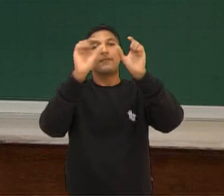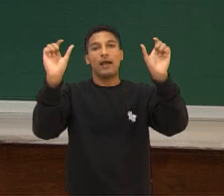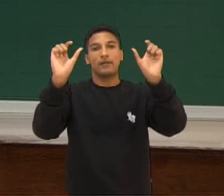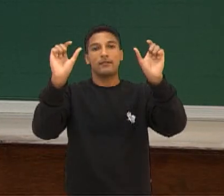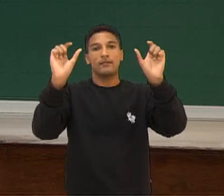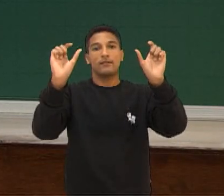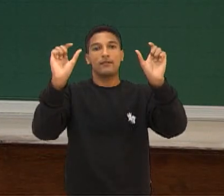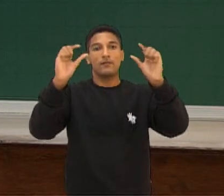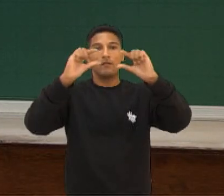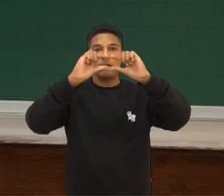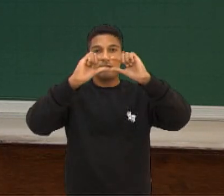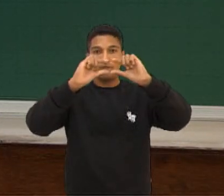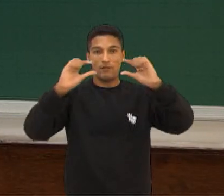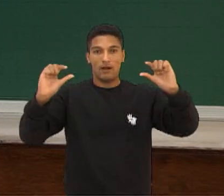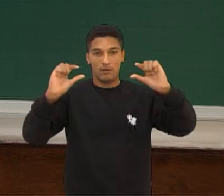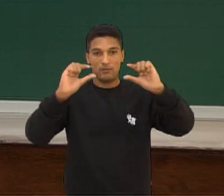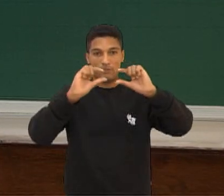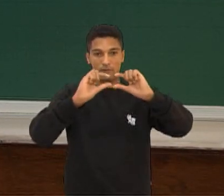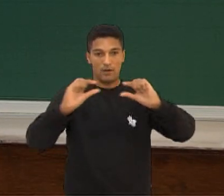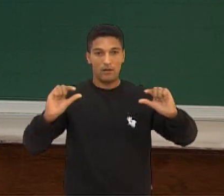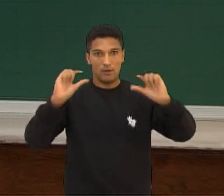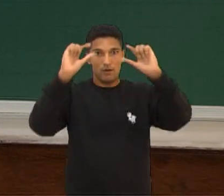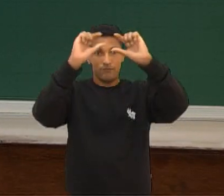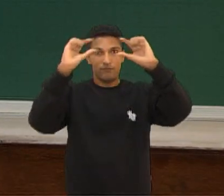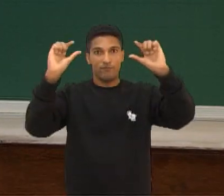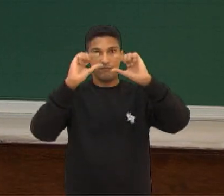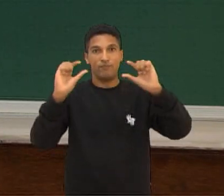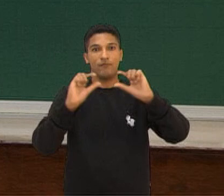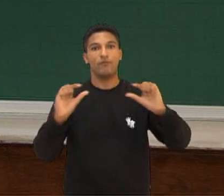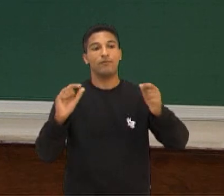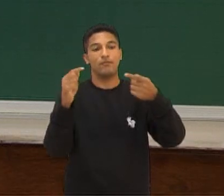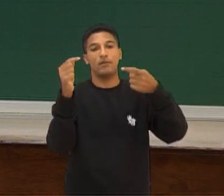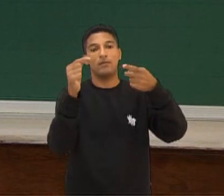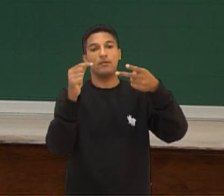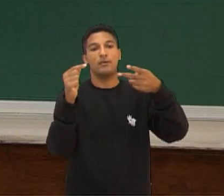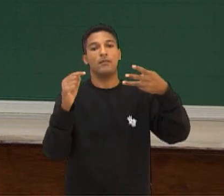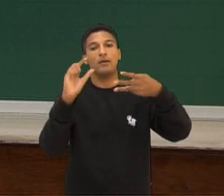de adjetivo e outro de advérbio ali, ok?